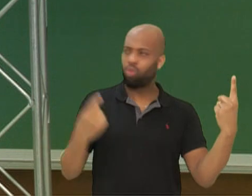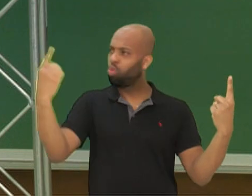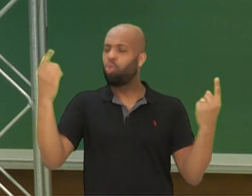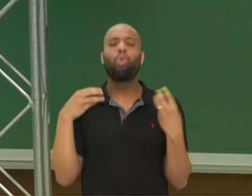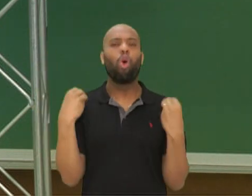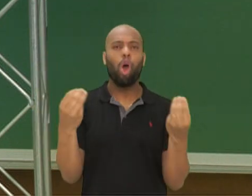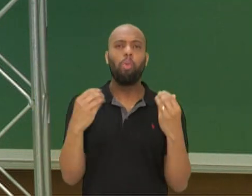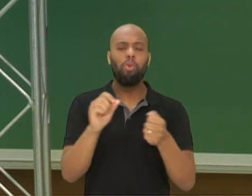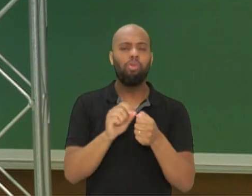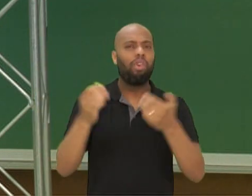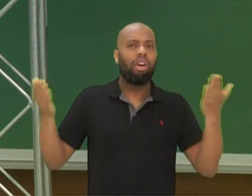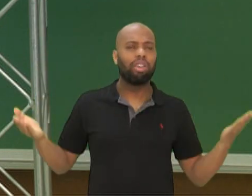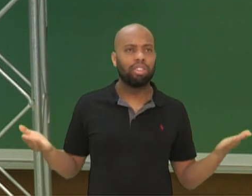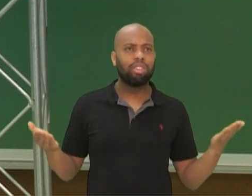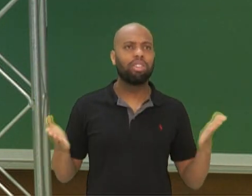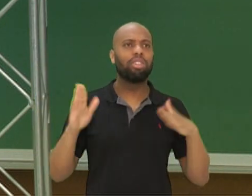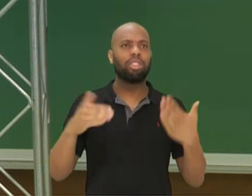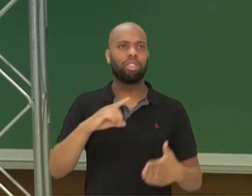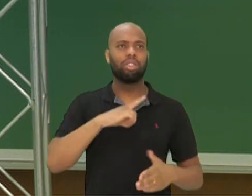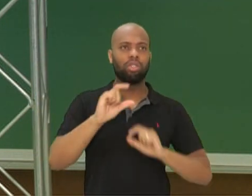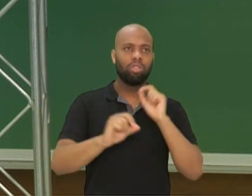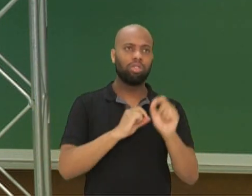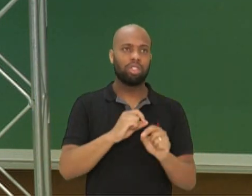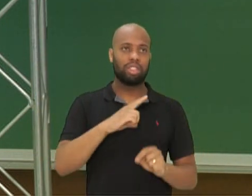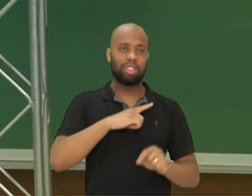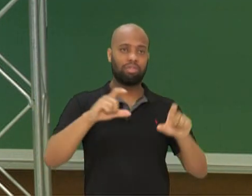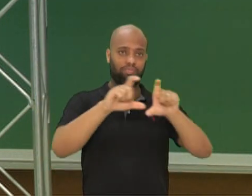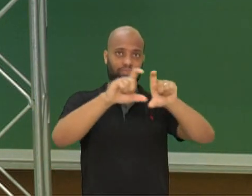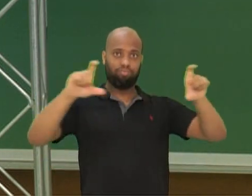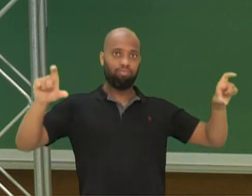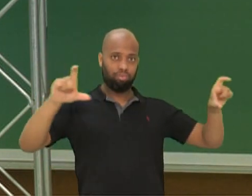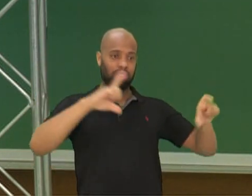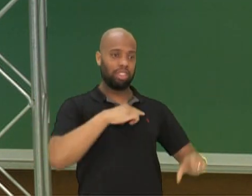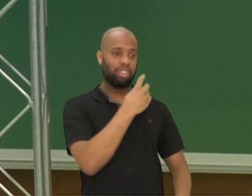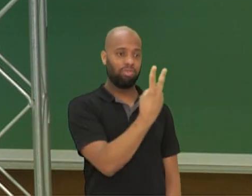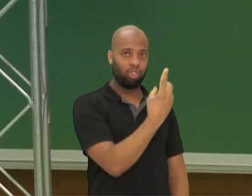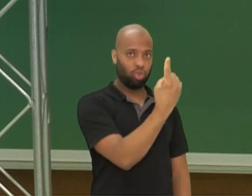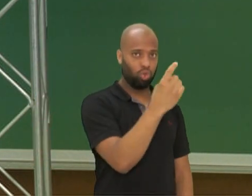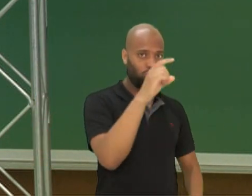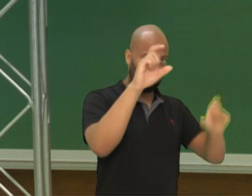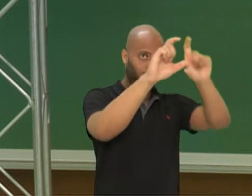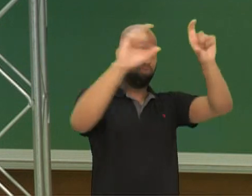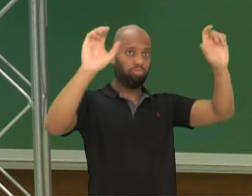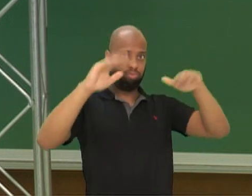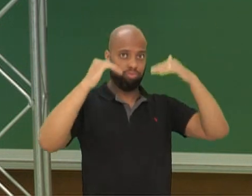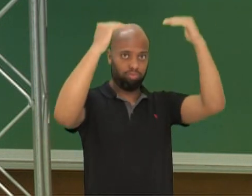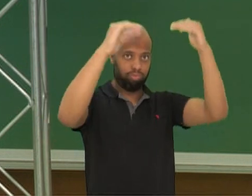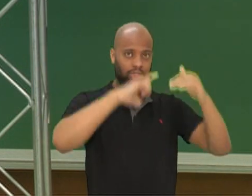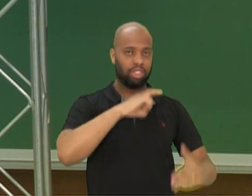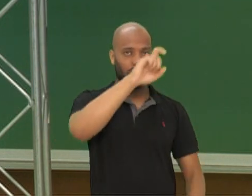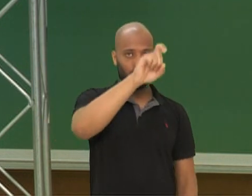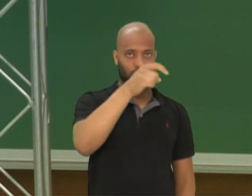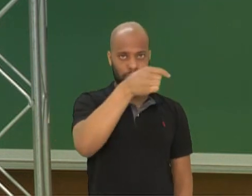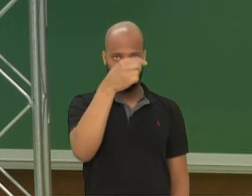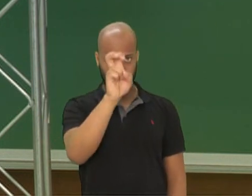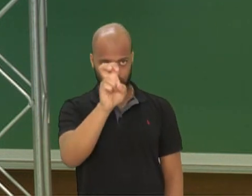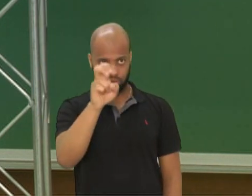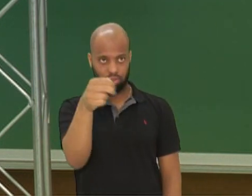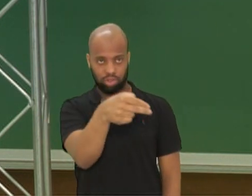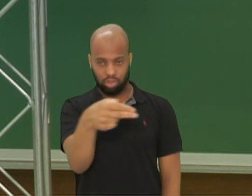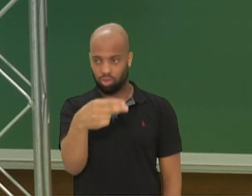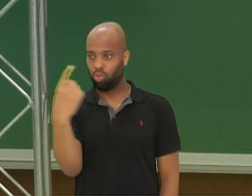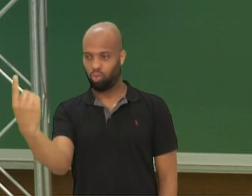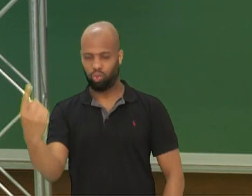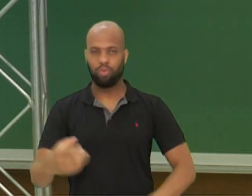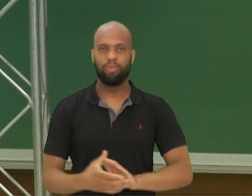Ok. Mas eu preciso ter aqui uma potência com a mesma base que eu tenho antes da igualdade, ou seja,